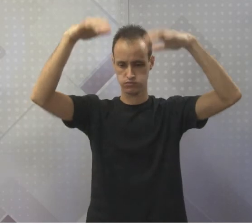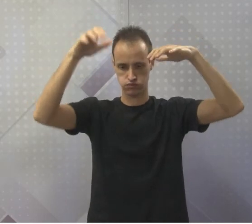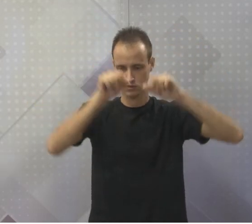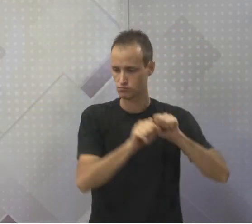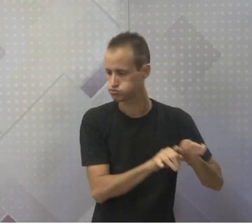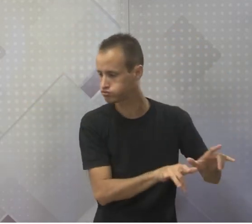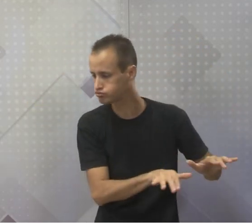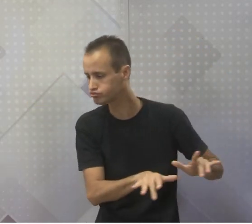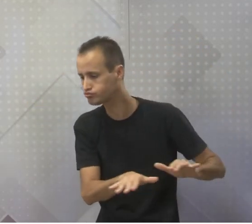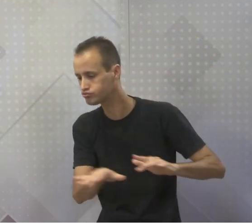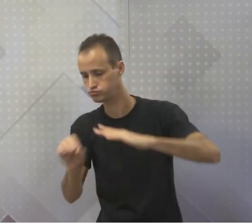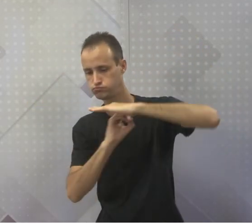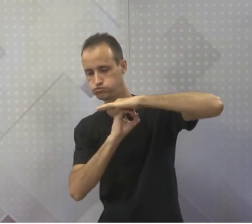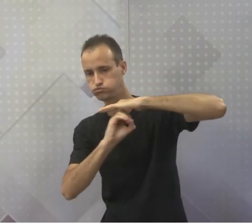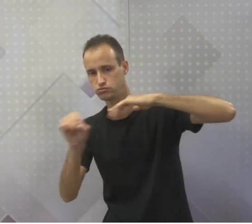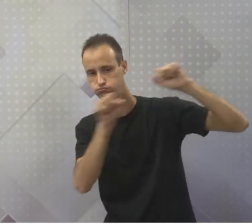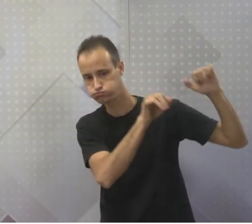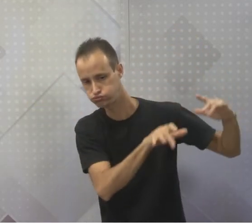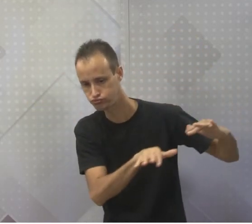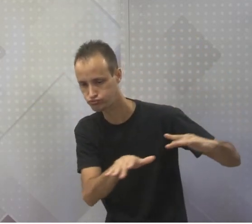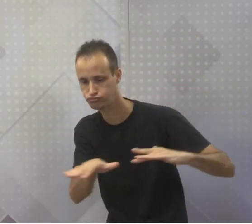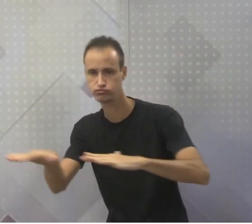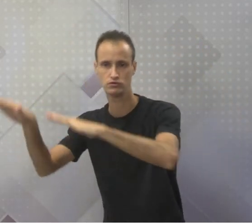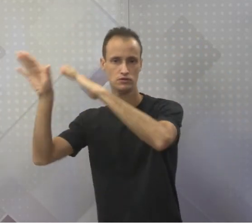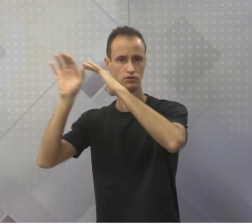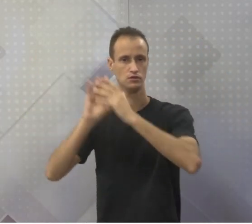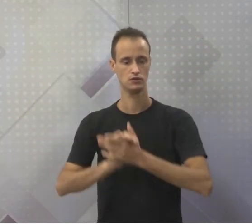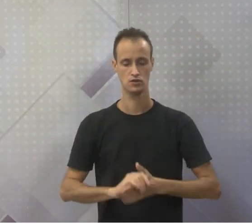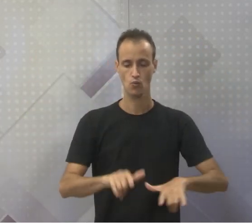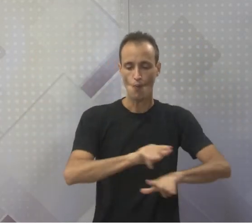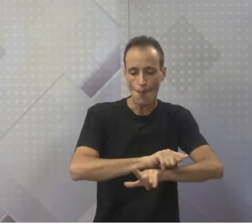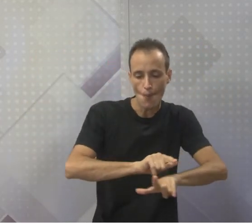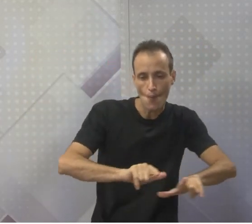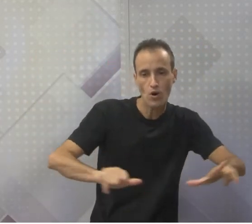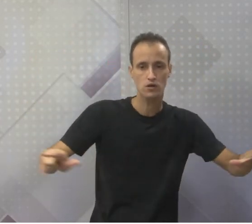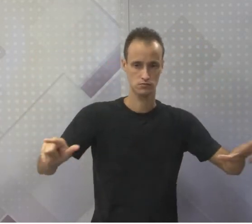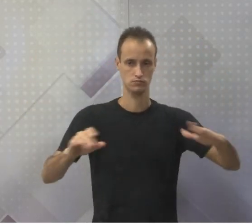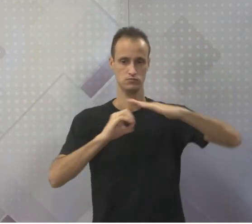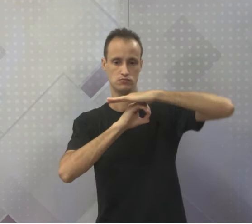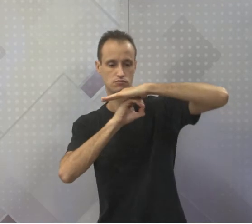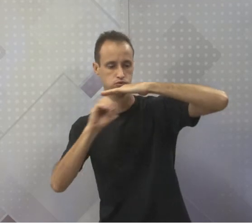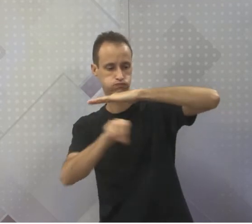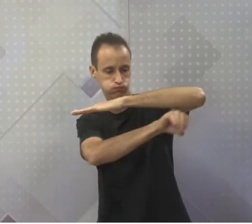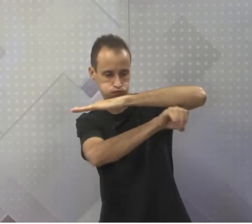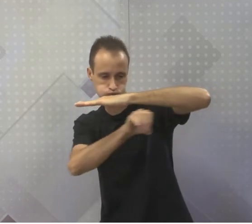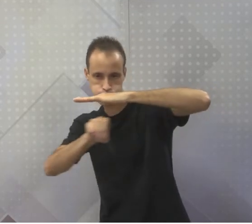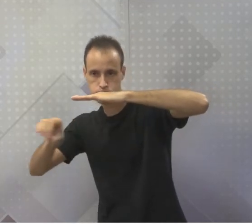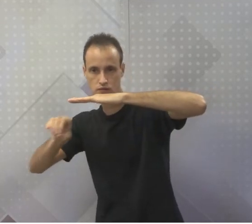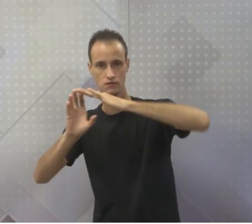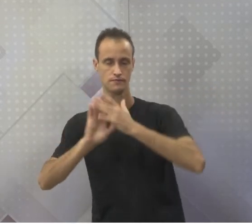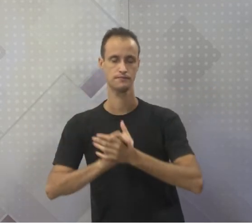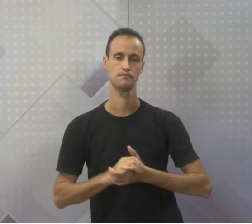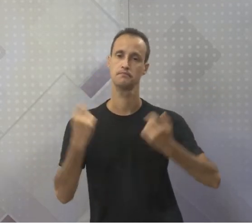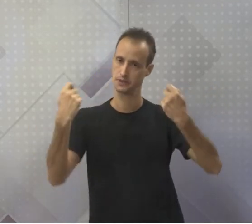por esgotos para um lugar adequado, para que as ruas não fiquem alagadas, né? Rede sanitária, não é, gente?